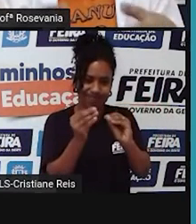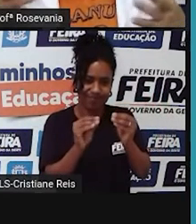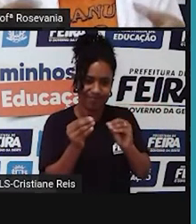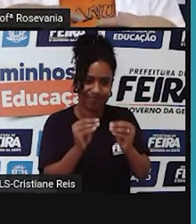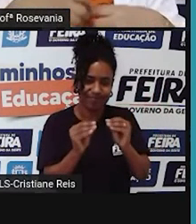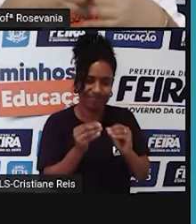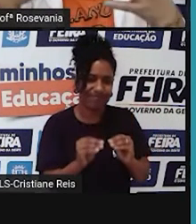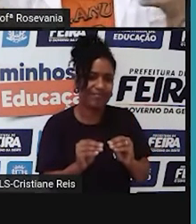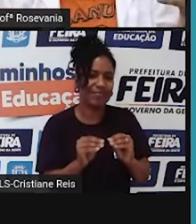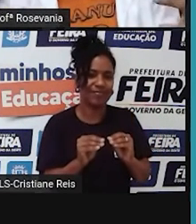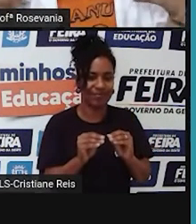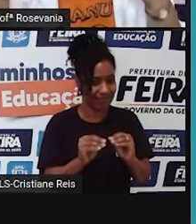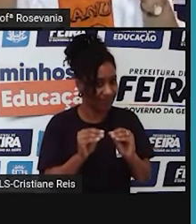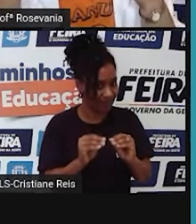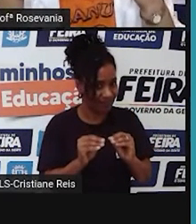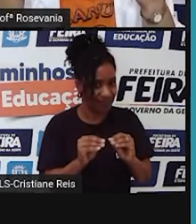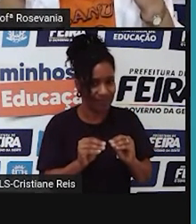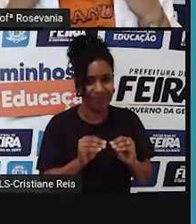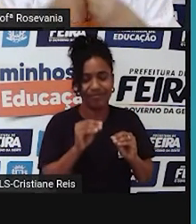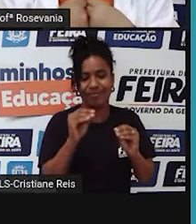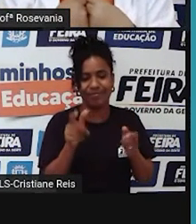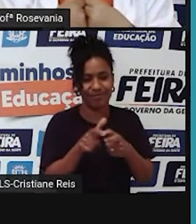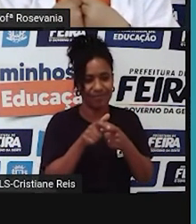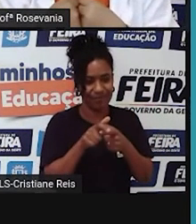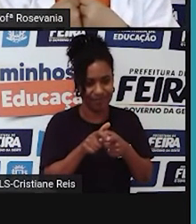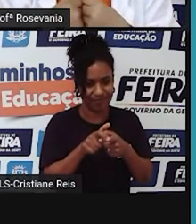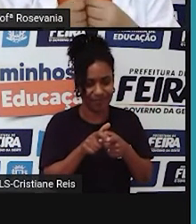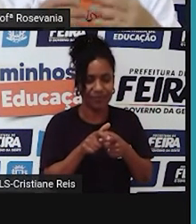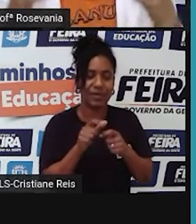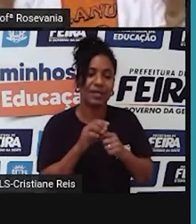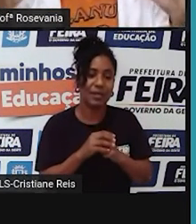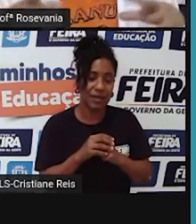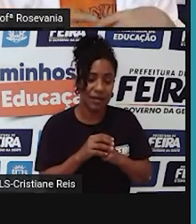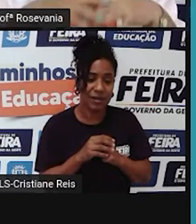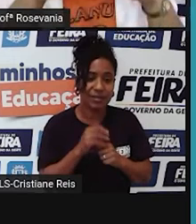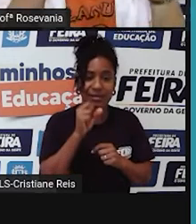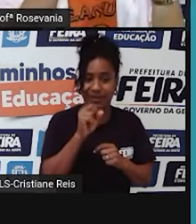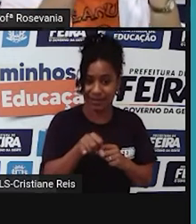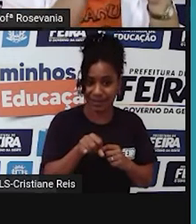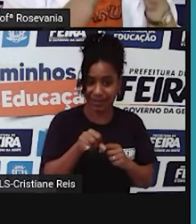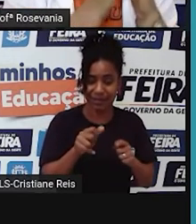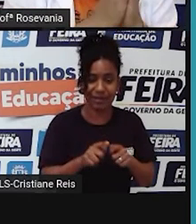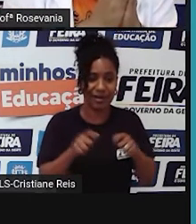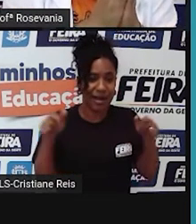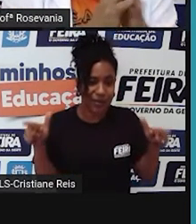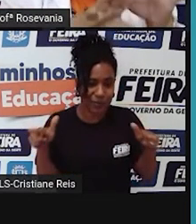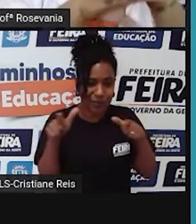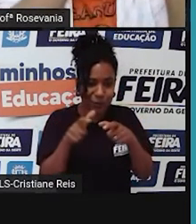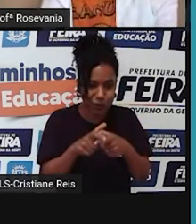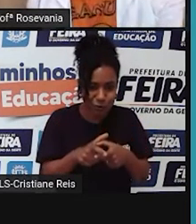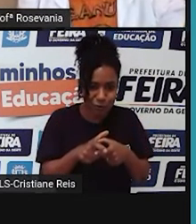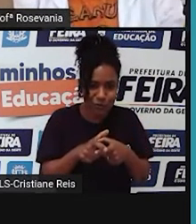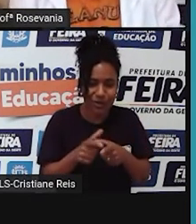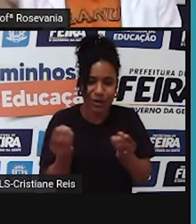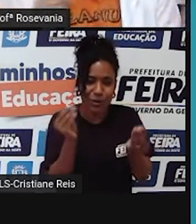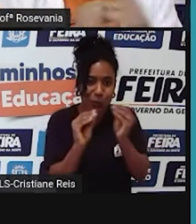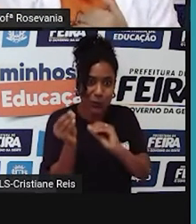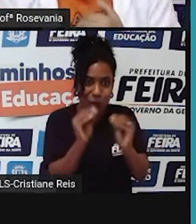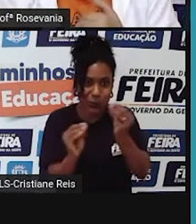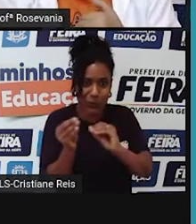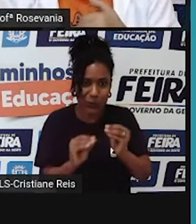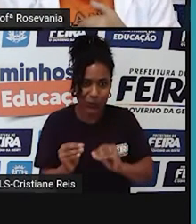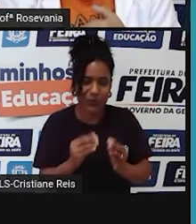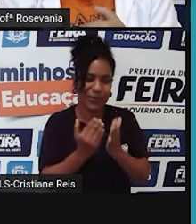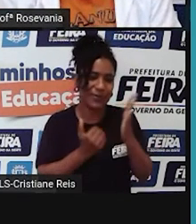vai perceber que os detalhes da escala vão ser, né, menor. Quando você tem uma área menor, os detalhes da escala vai